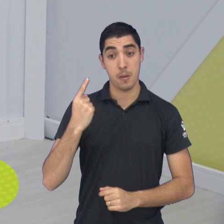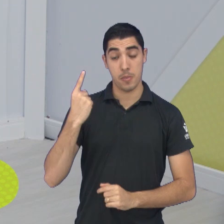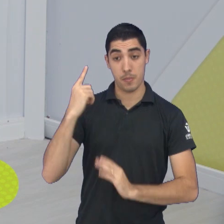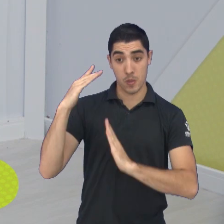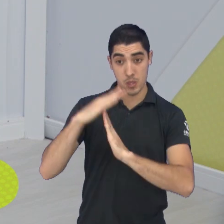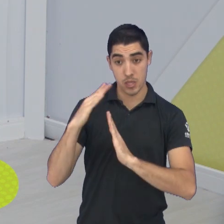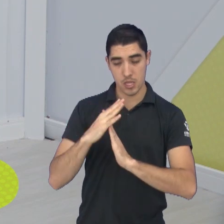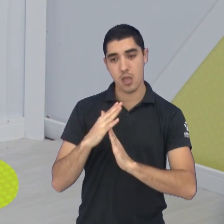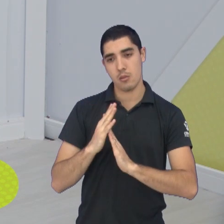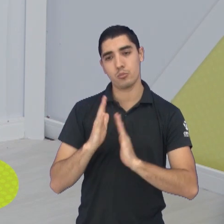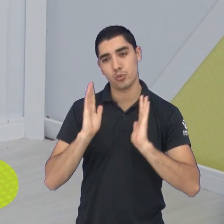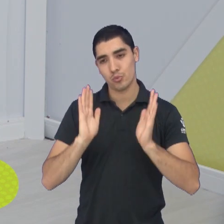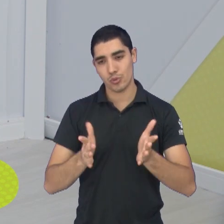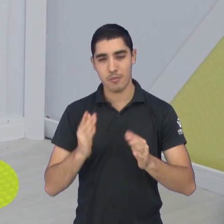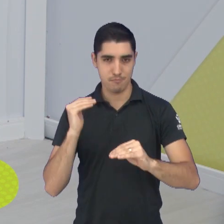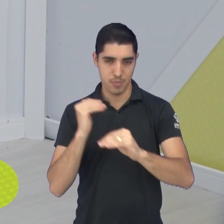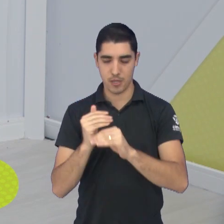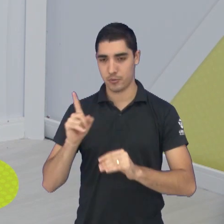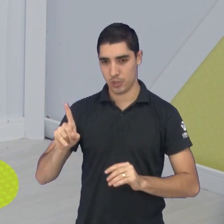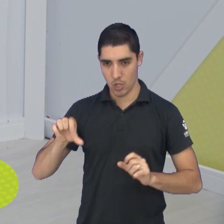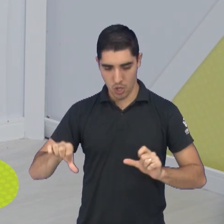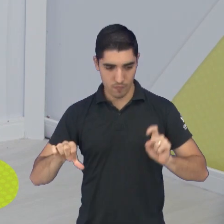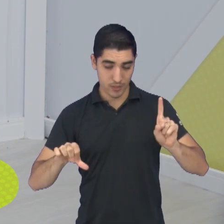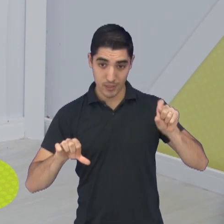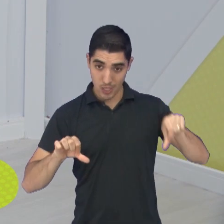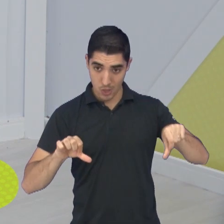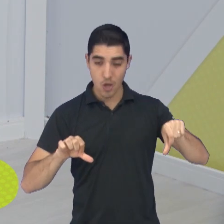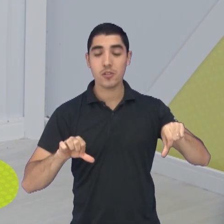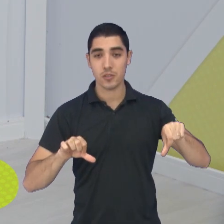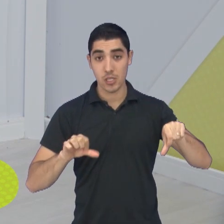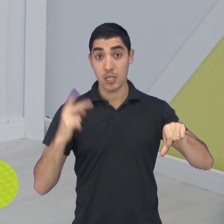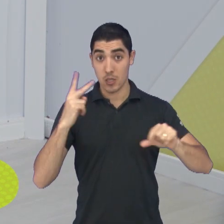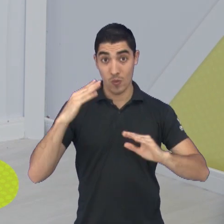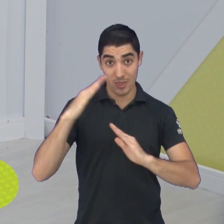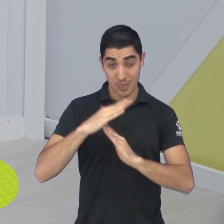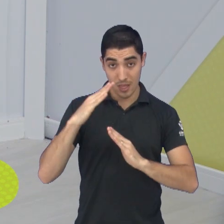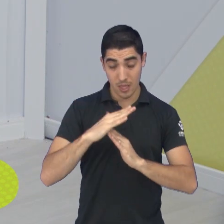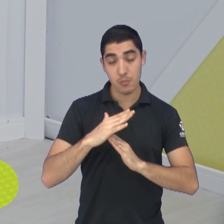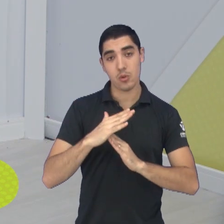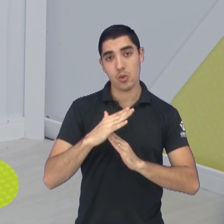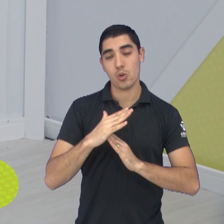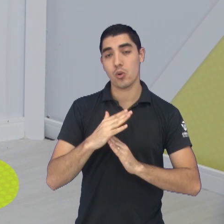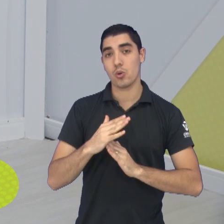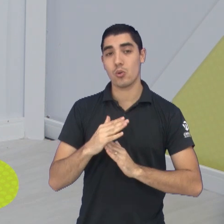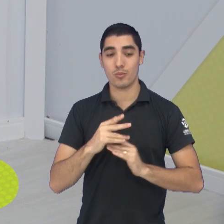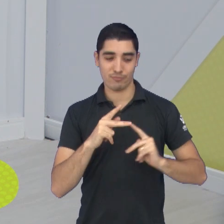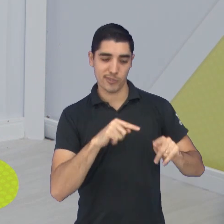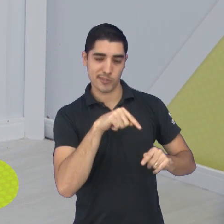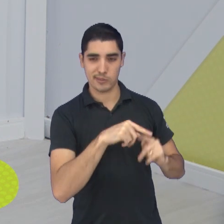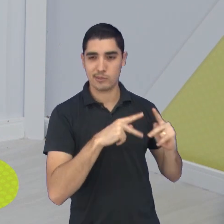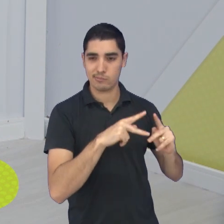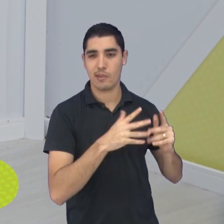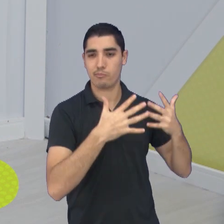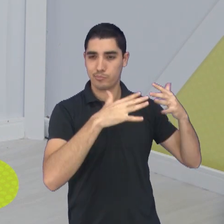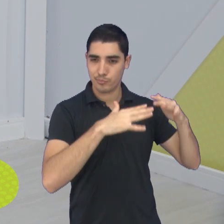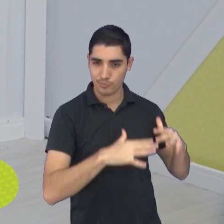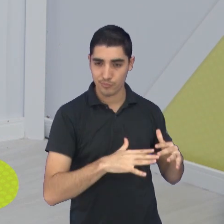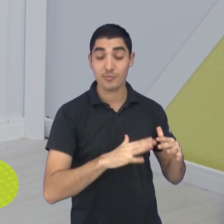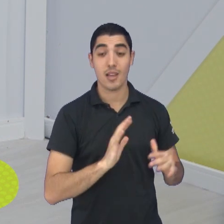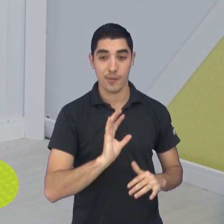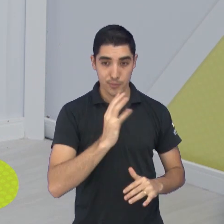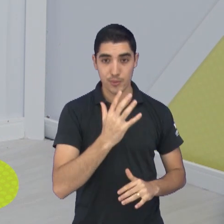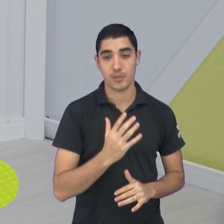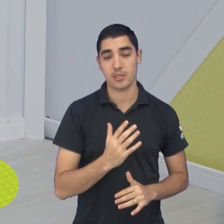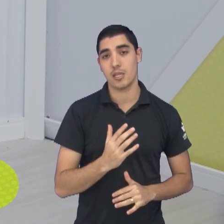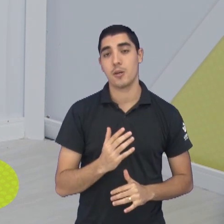quarto, empate 19-19, segundo quarto que eu falei, o São José acabou oscilando para baixo, né? Principalmente